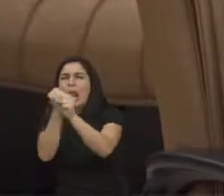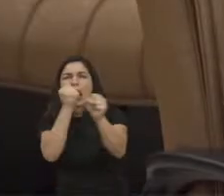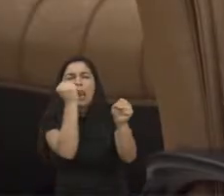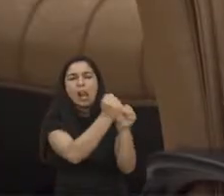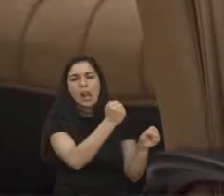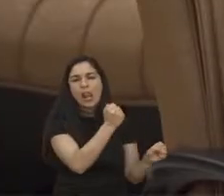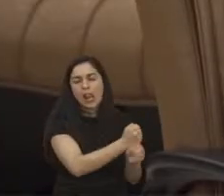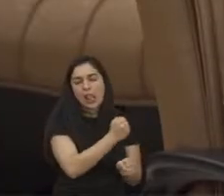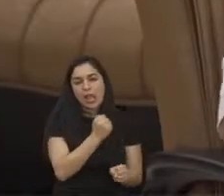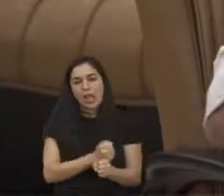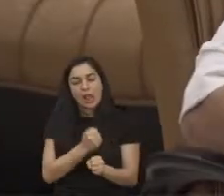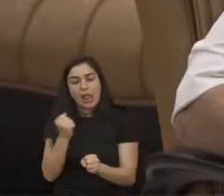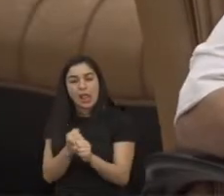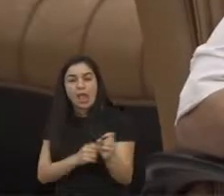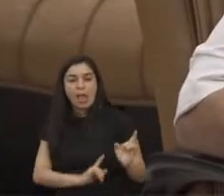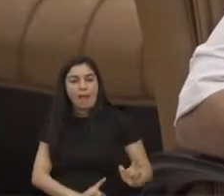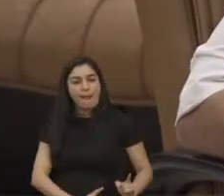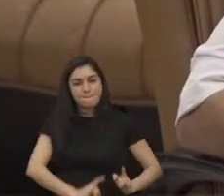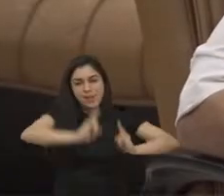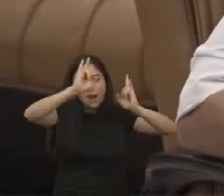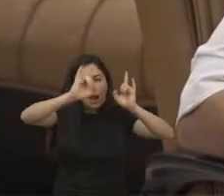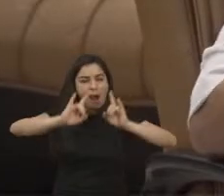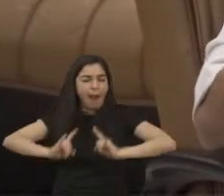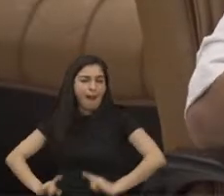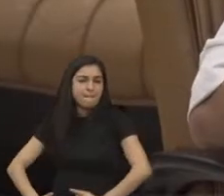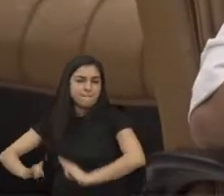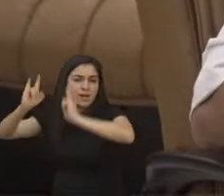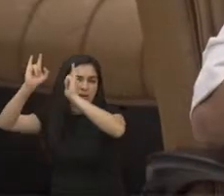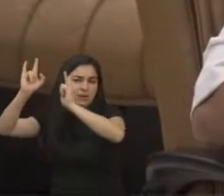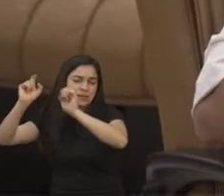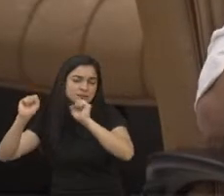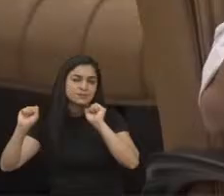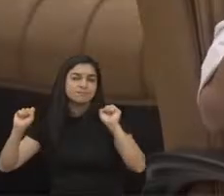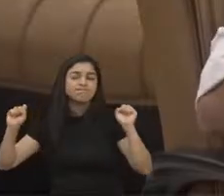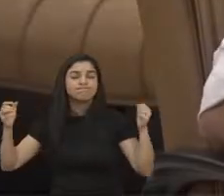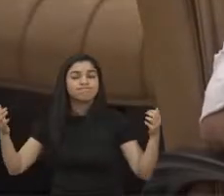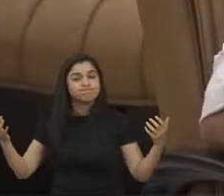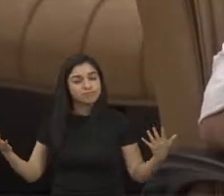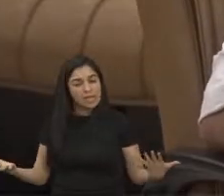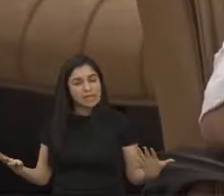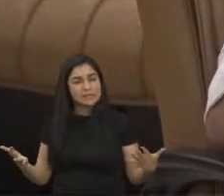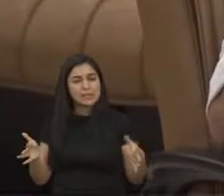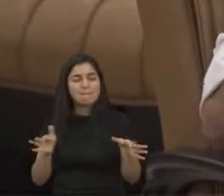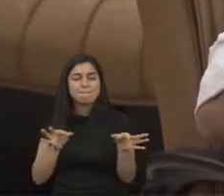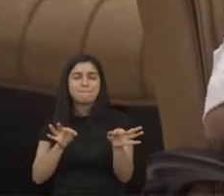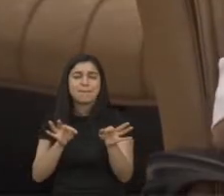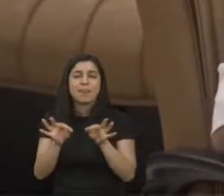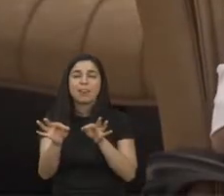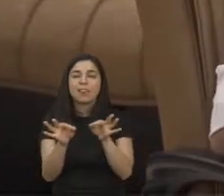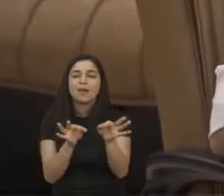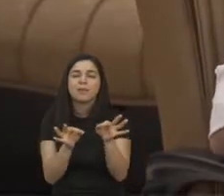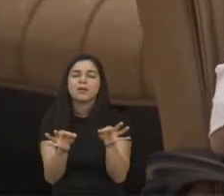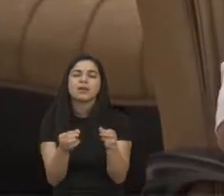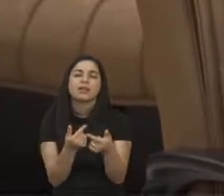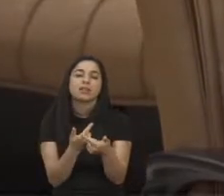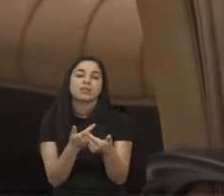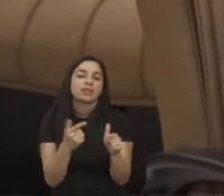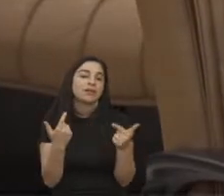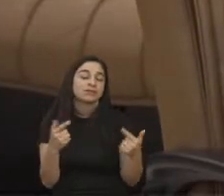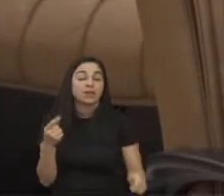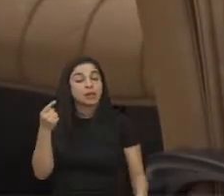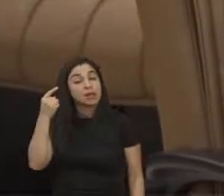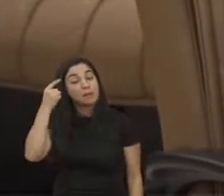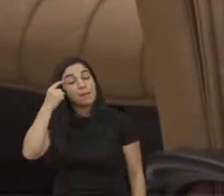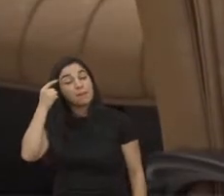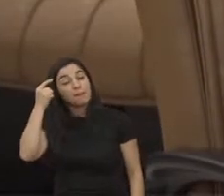unidades, milhares de apartamentos, sem planejar, sem pensar o que está acontecendo, sem refletir sobre